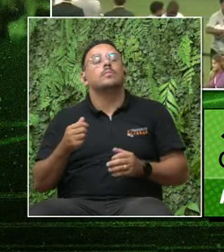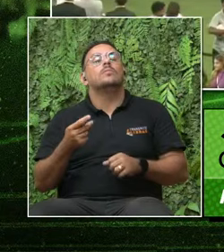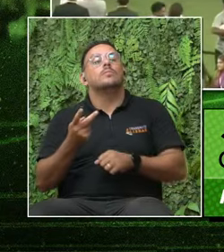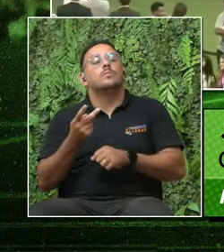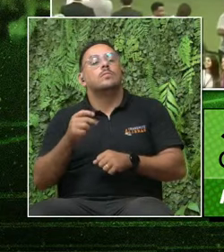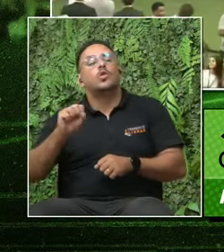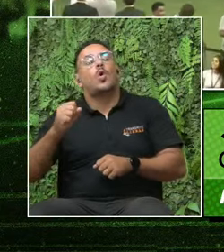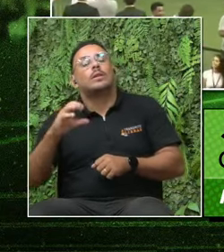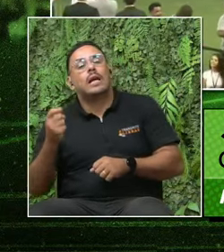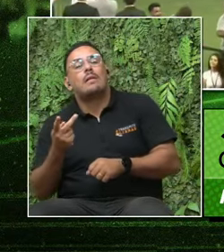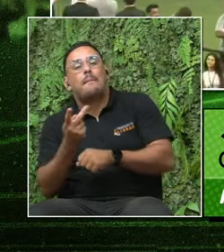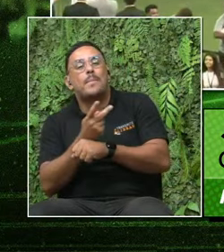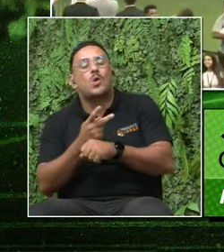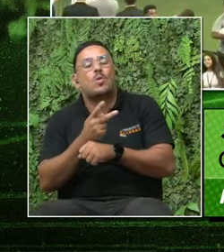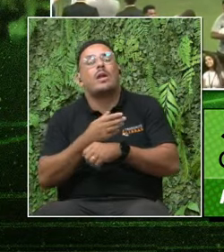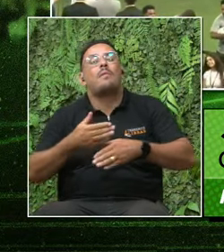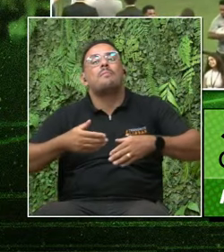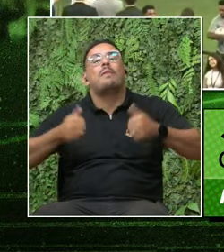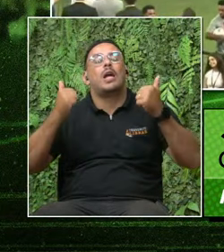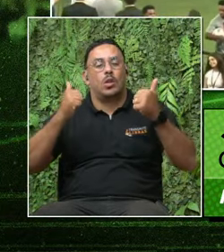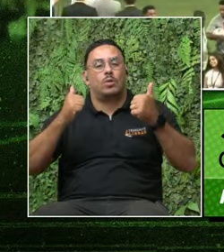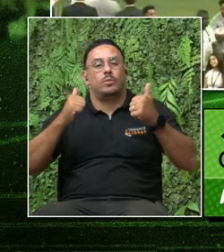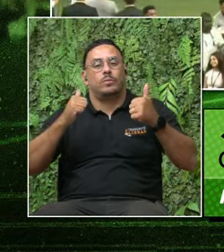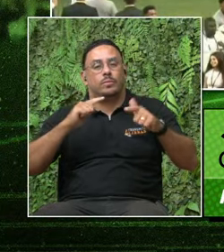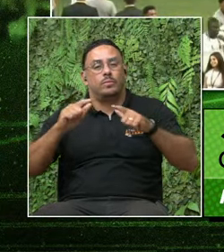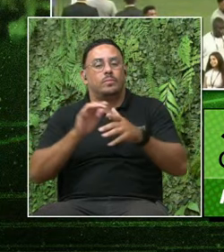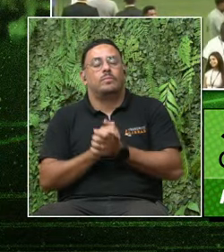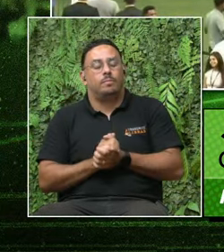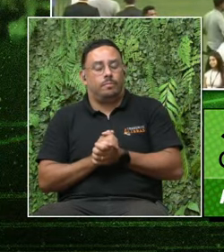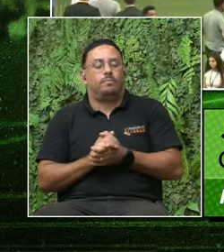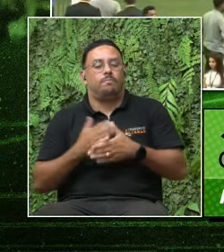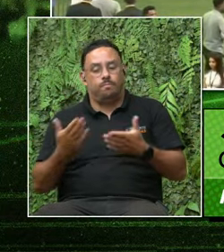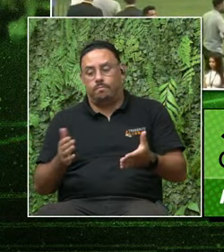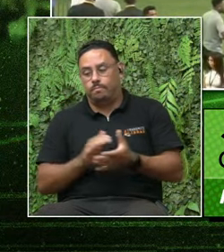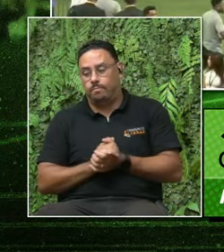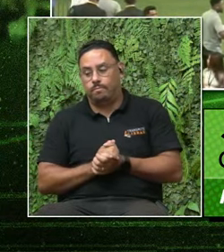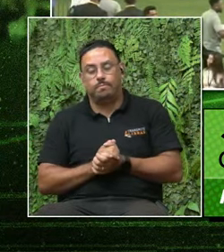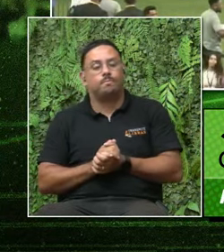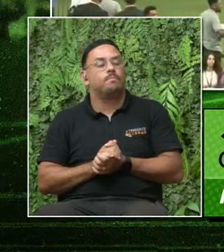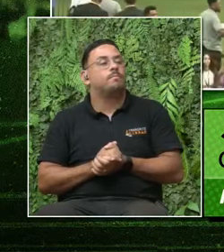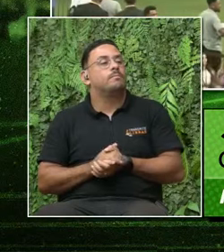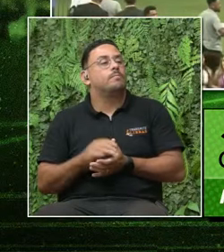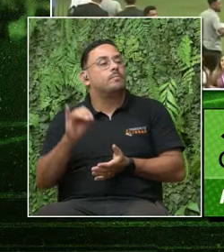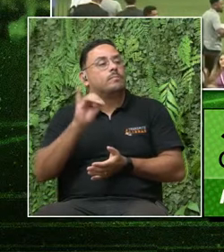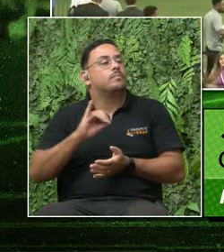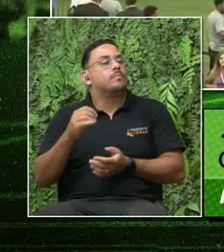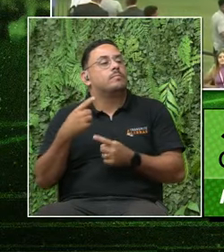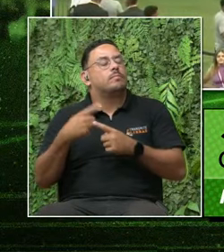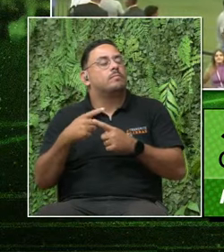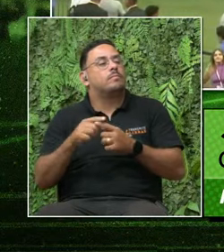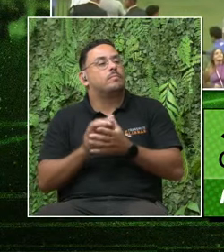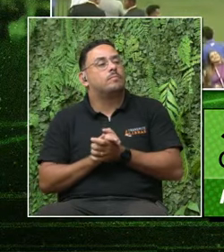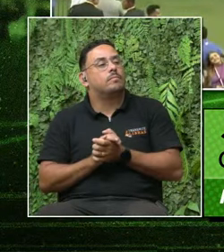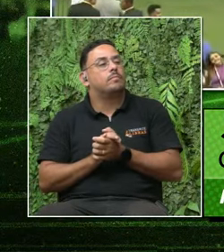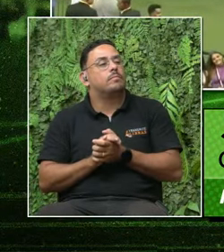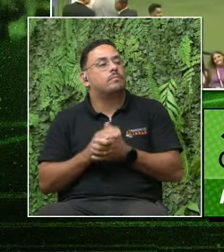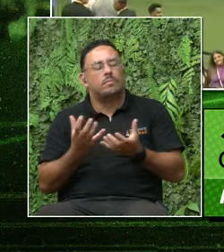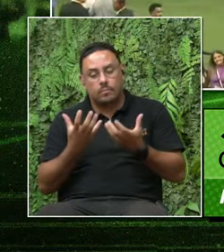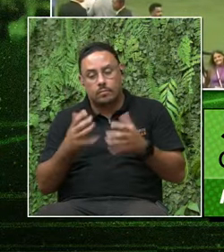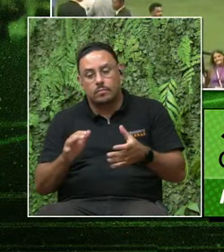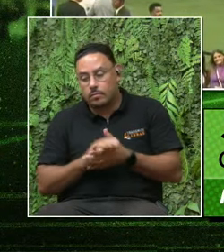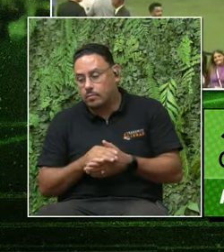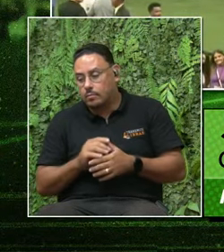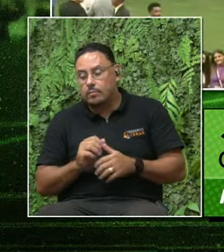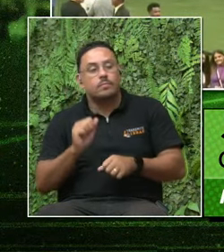buscando a melhor atuação dele com a camisa do Atlético hoje faz só o gol definidor né oi não é só para e eh sem querer